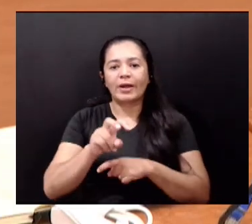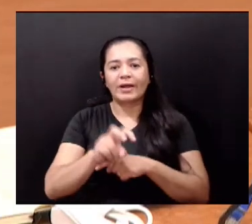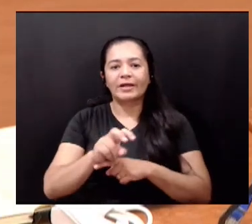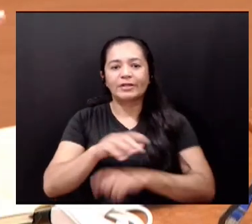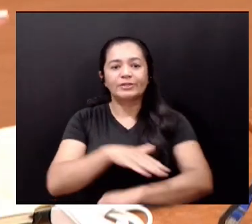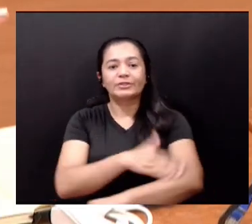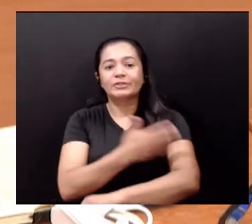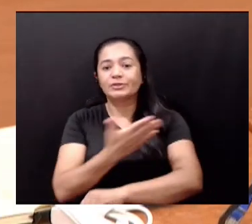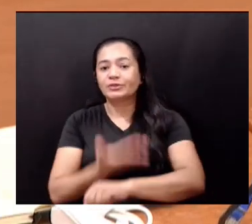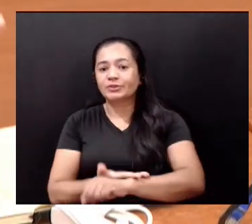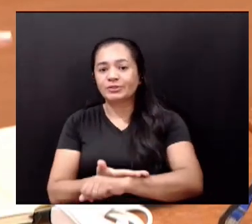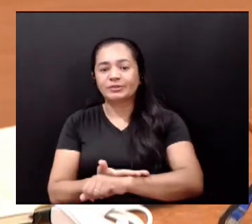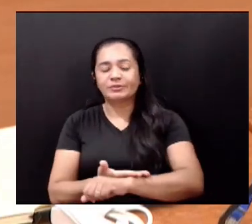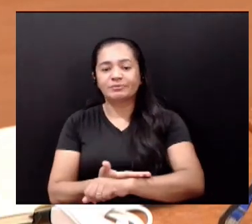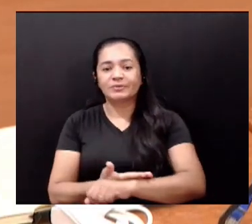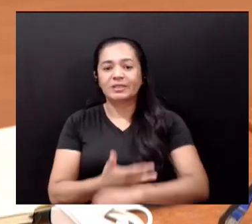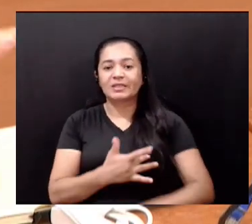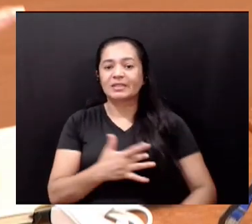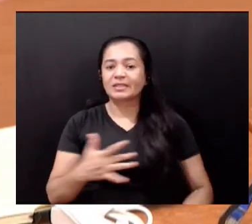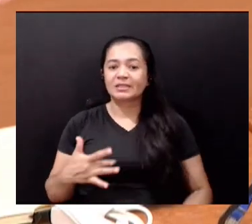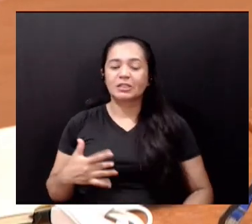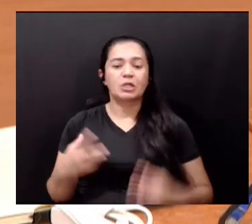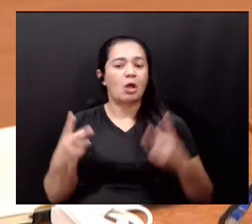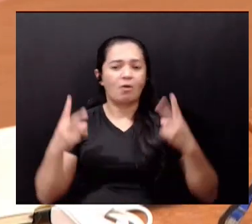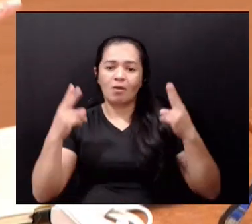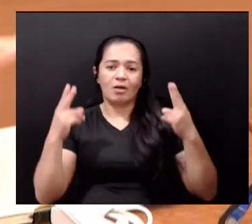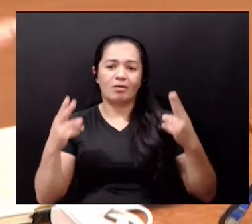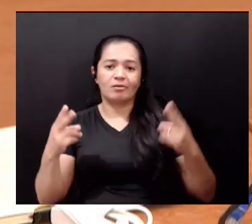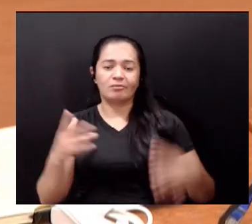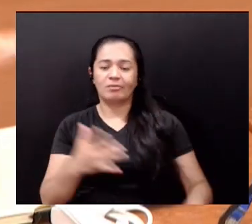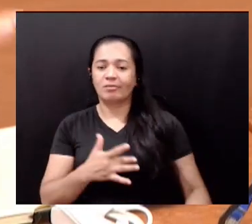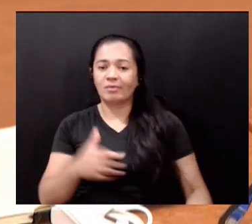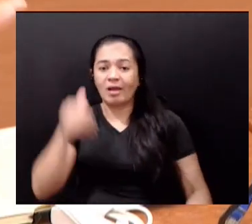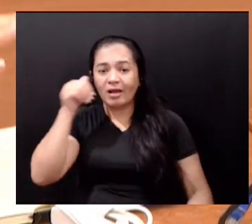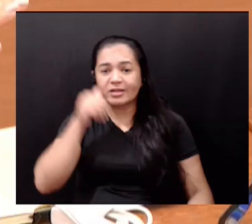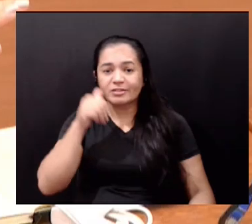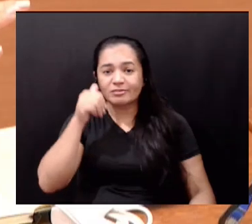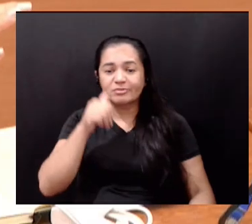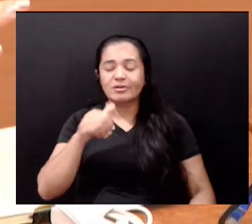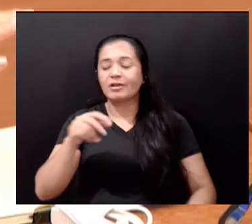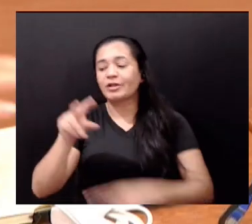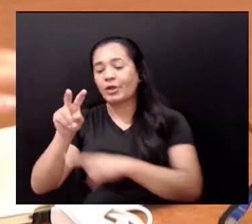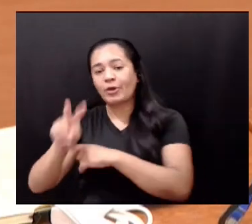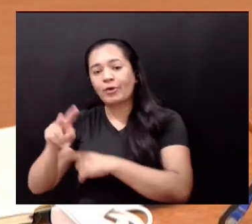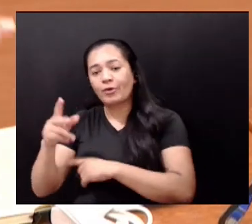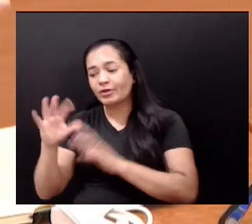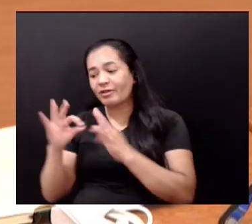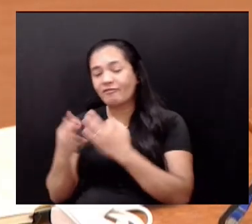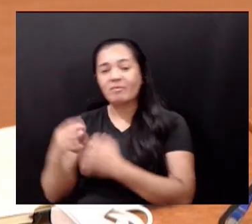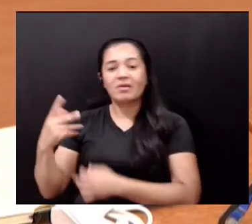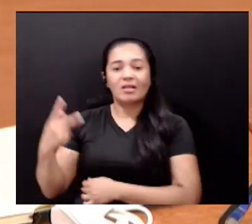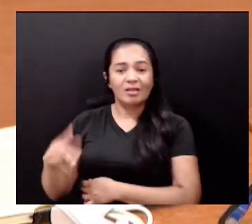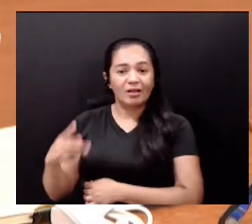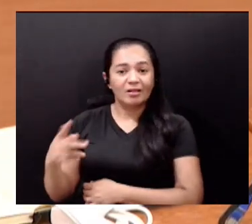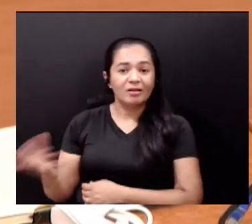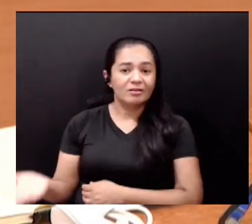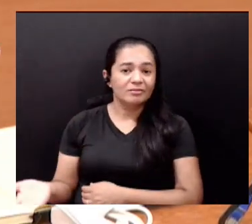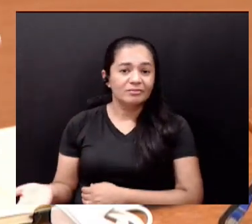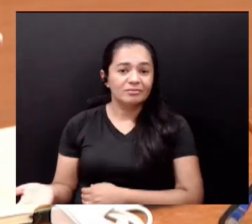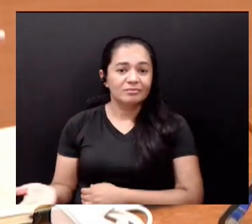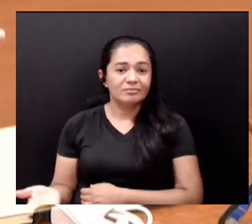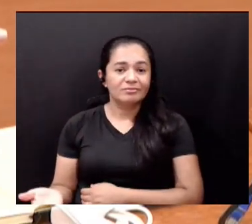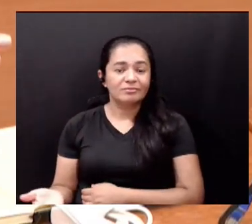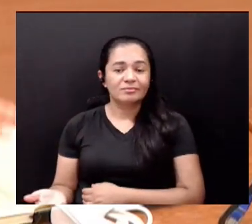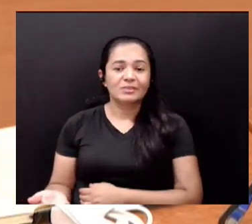Na saúde, a mesma coisa, são as mulheres que são responsáveis pelo cuidado com a família e, na falta desse serviço público, assumem totalmente